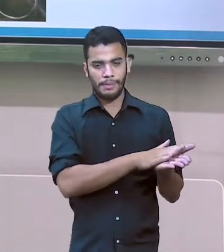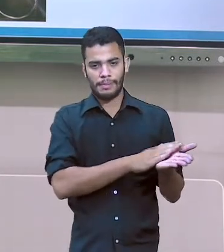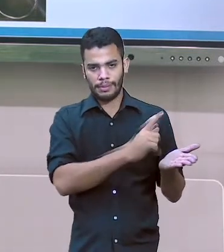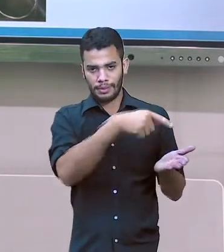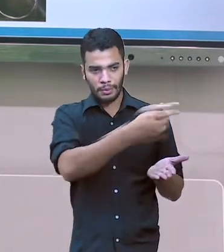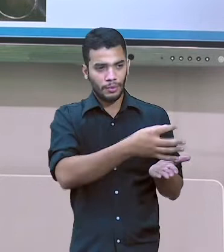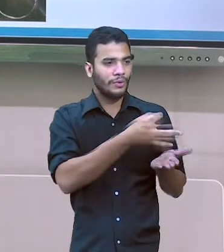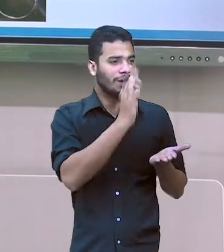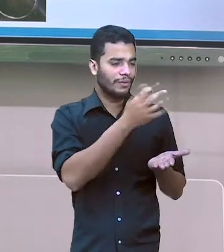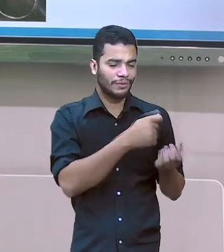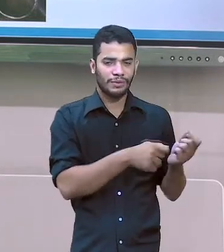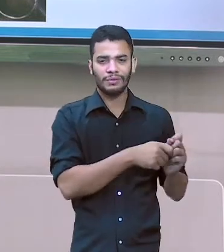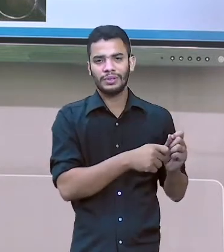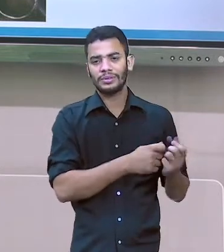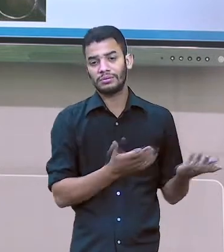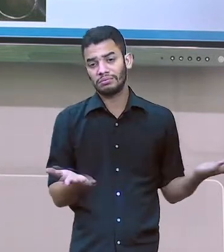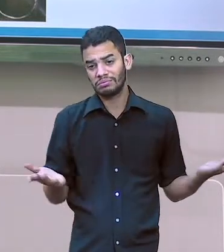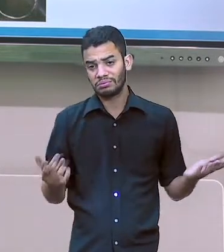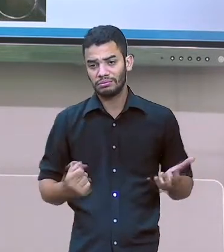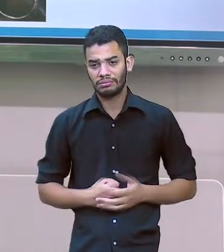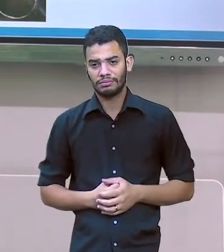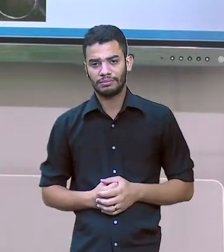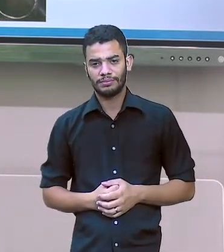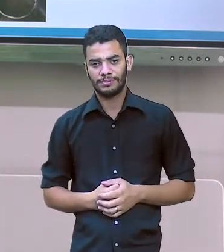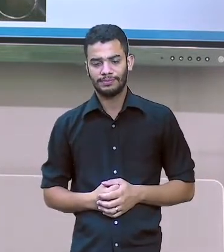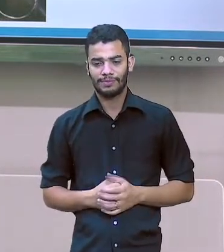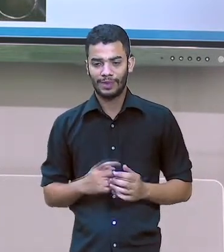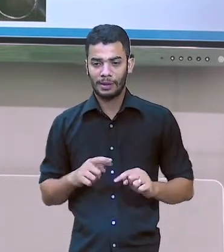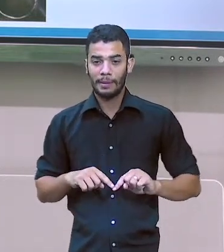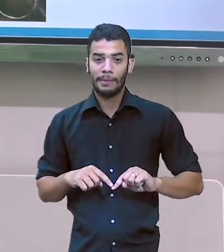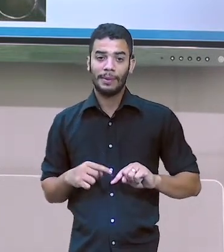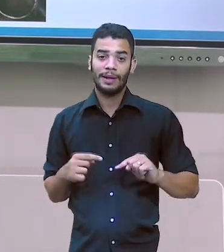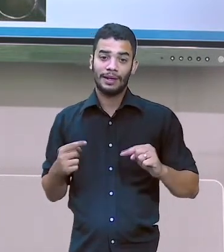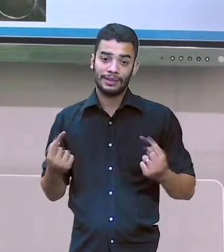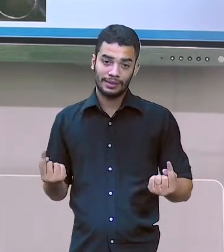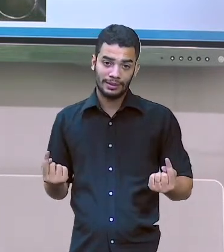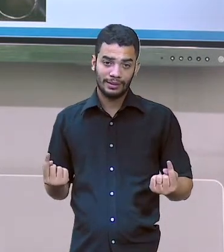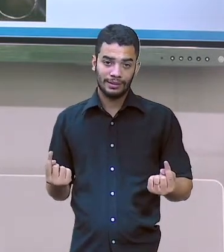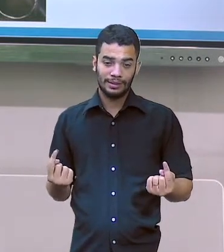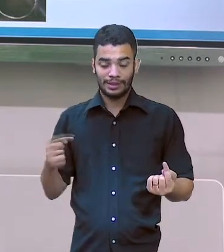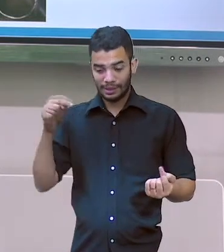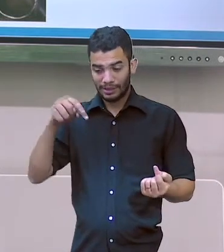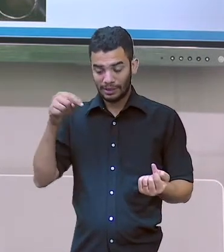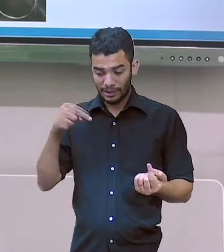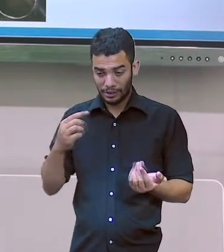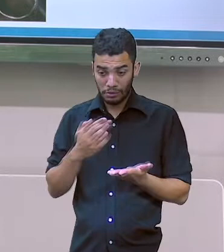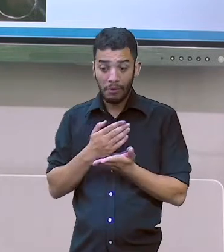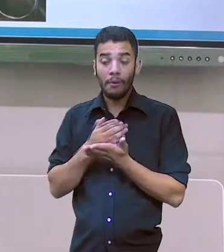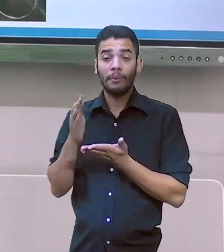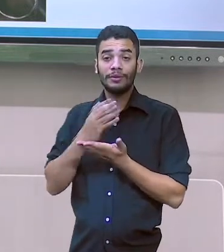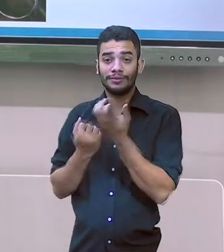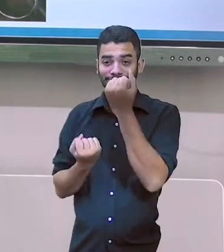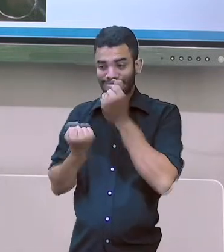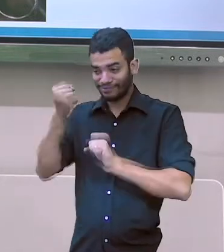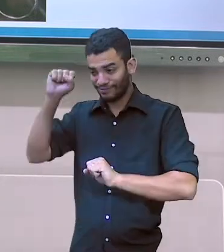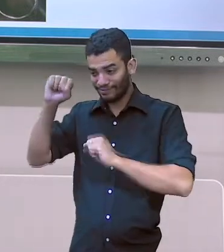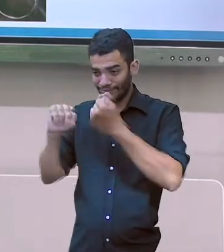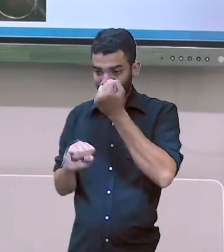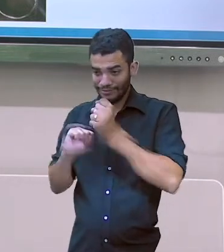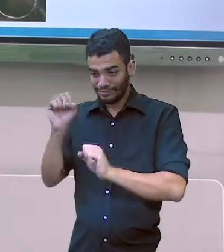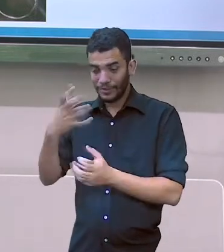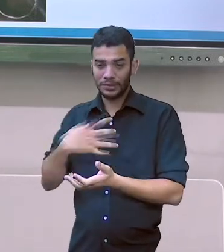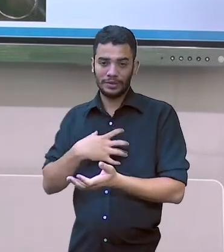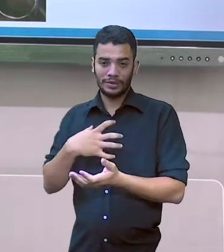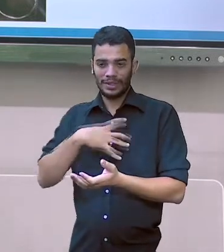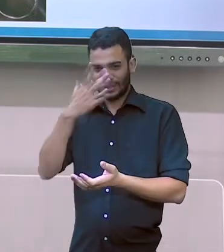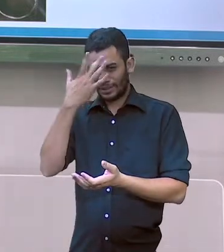Mas é engraçado, o nosso processo industrial, ele nasceu aqui. Então, da mesma forma que